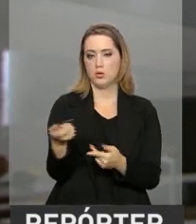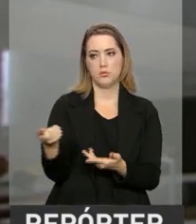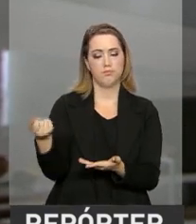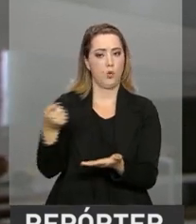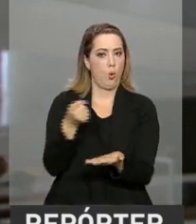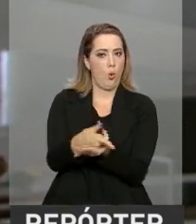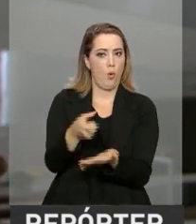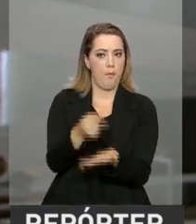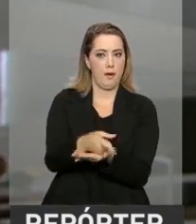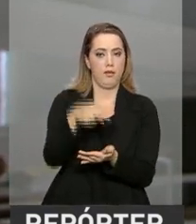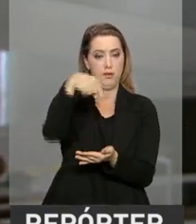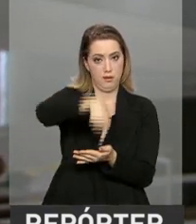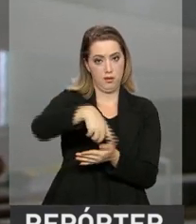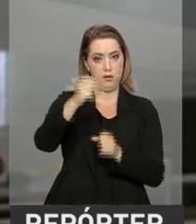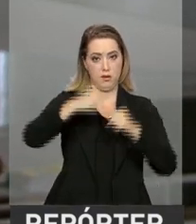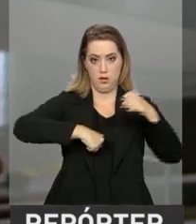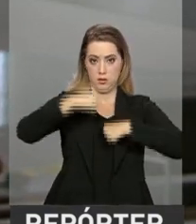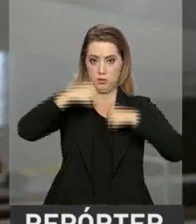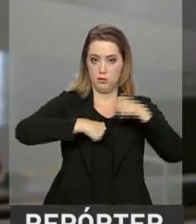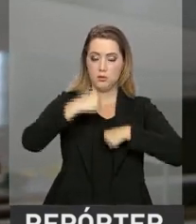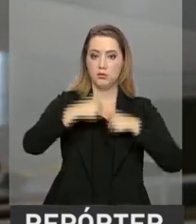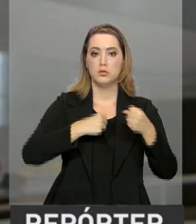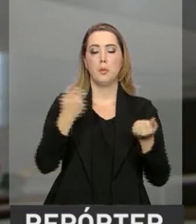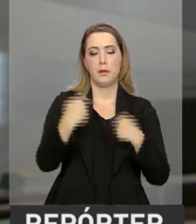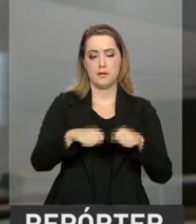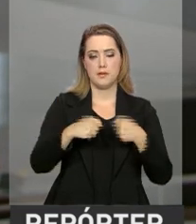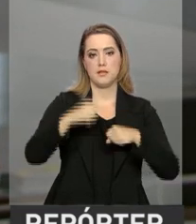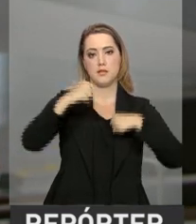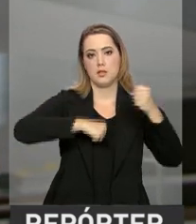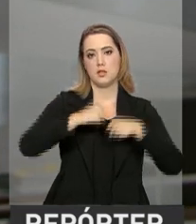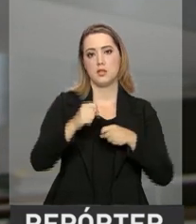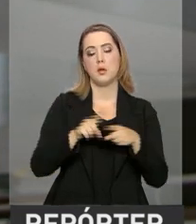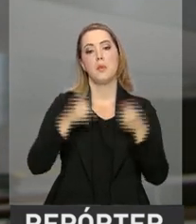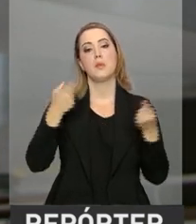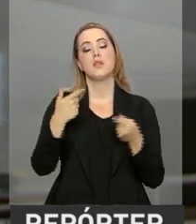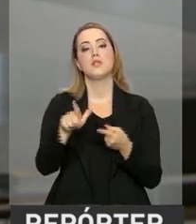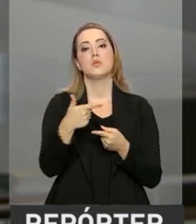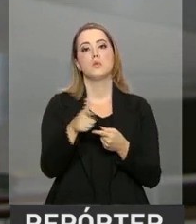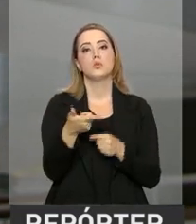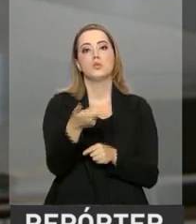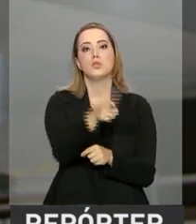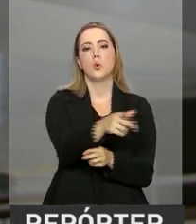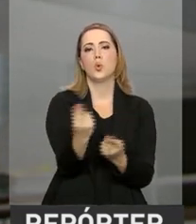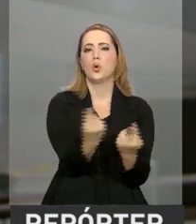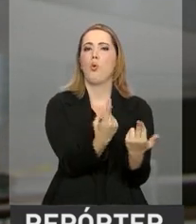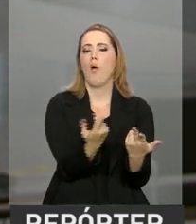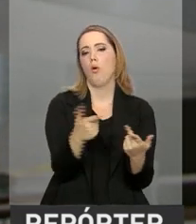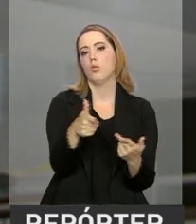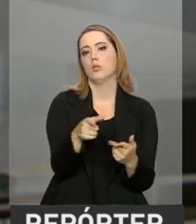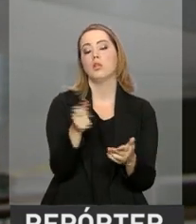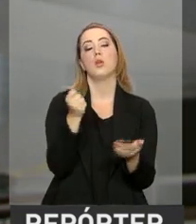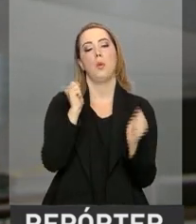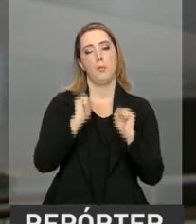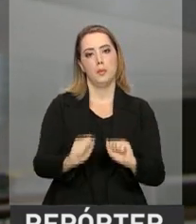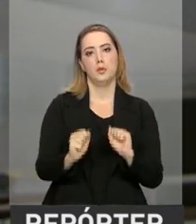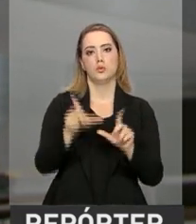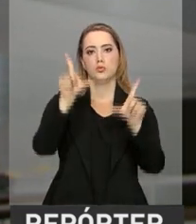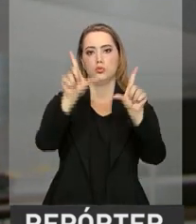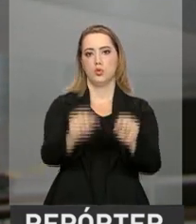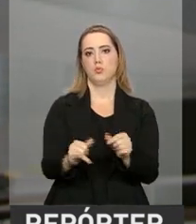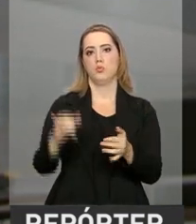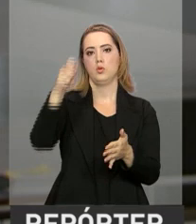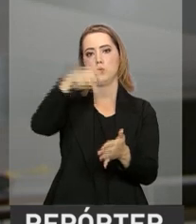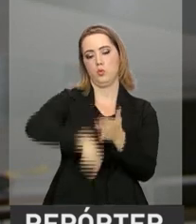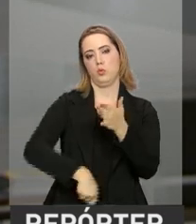para a indústria nacional e aqui no Brasil não existe similares, a Camex pode reduzir o imposto de importação para